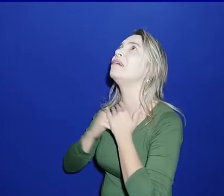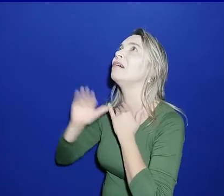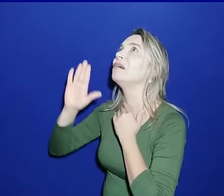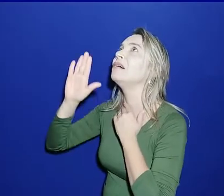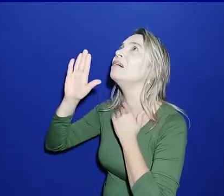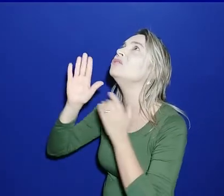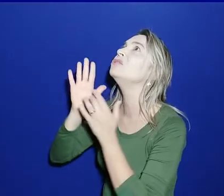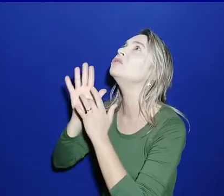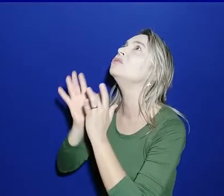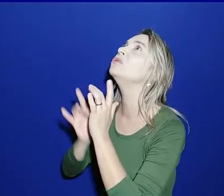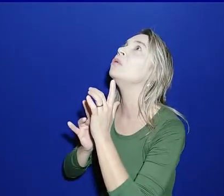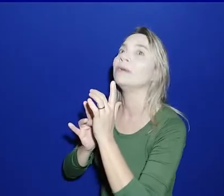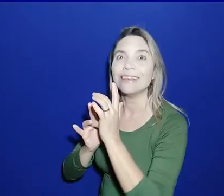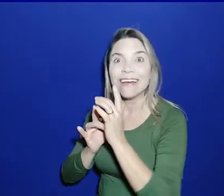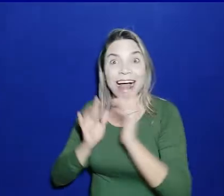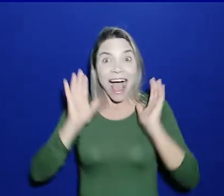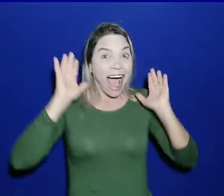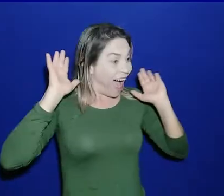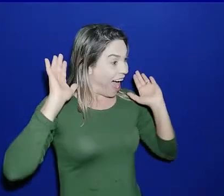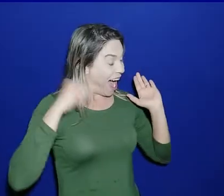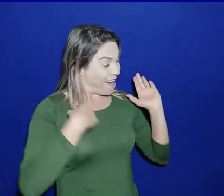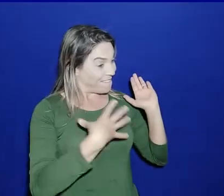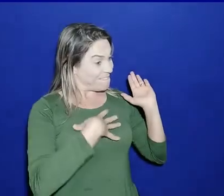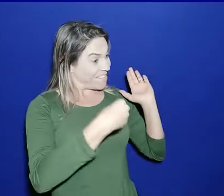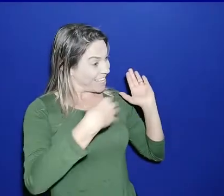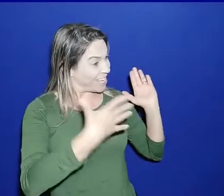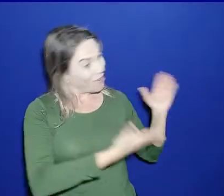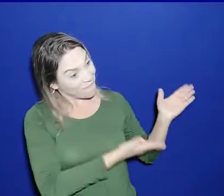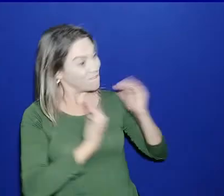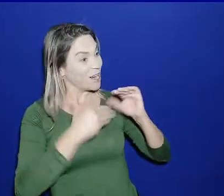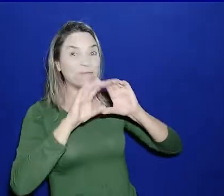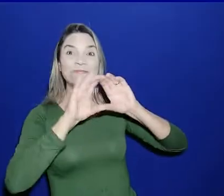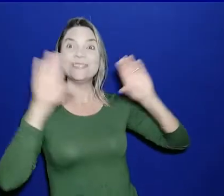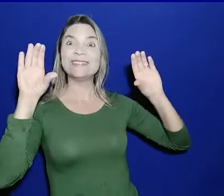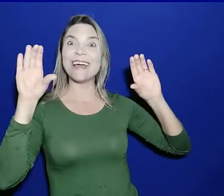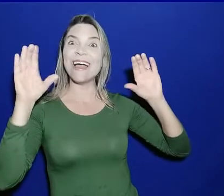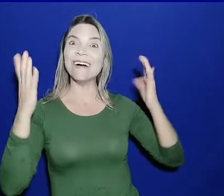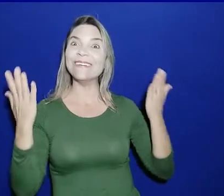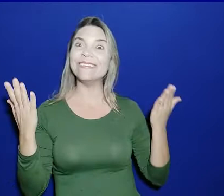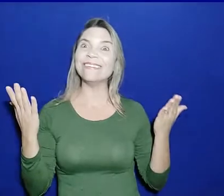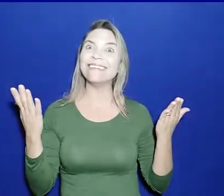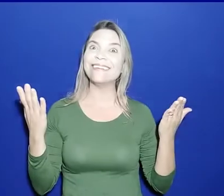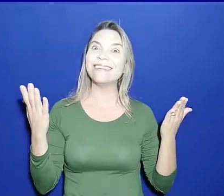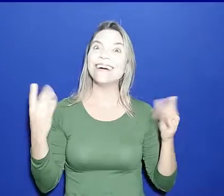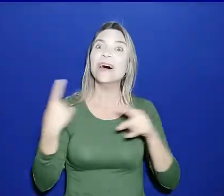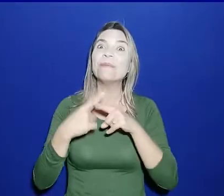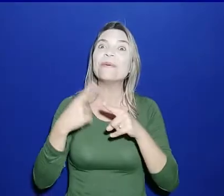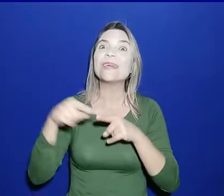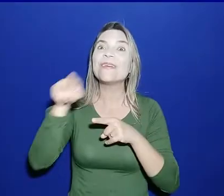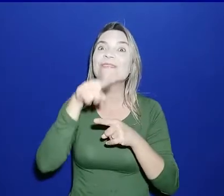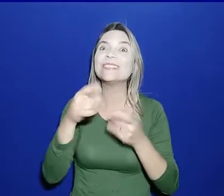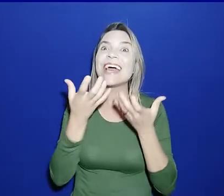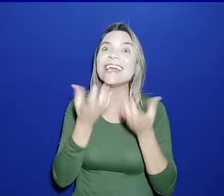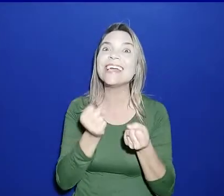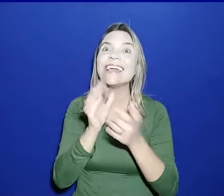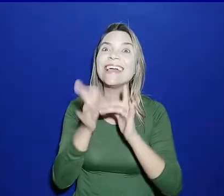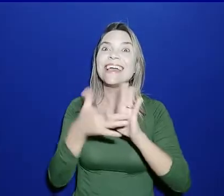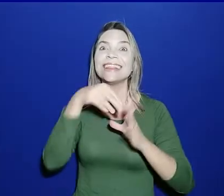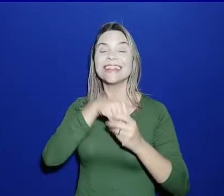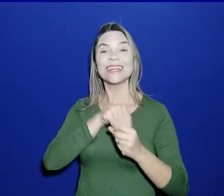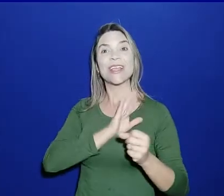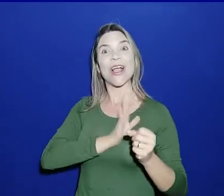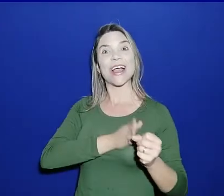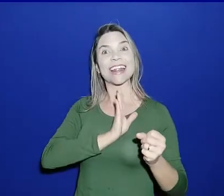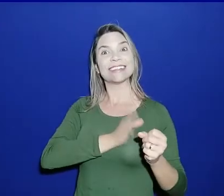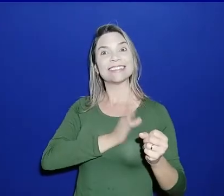meu, este é um redimido, este é um arrependido que recebeu a lavagem regeneradora do meu sangue, recebeu